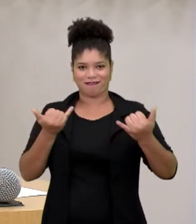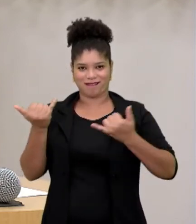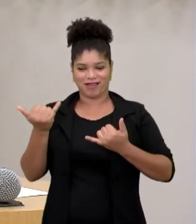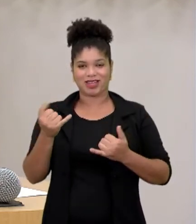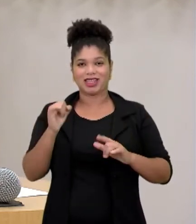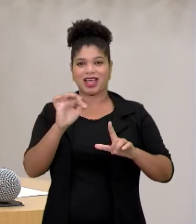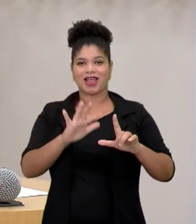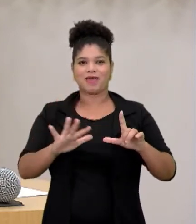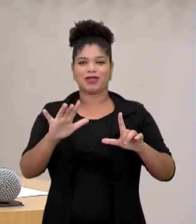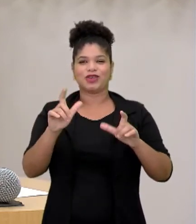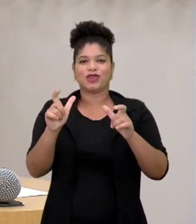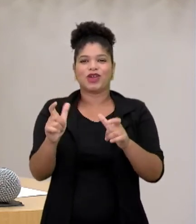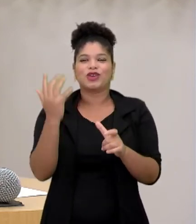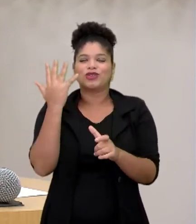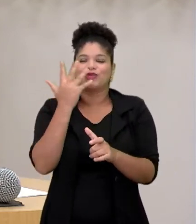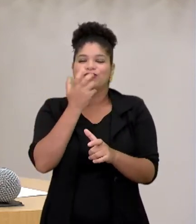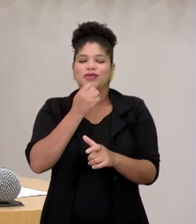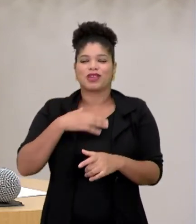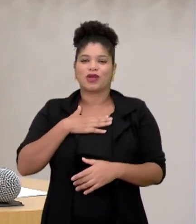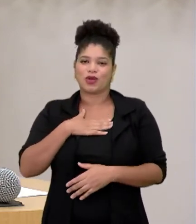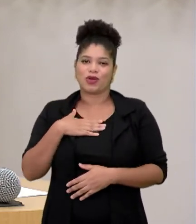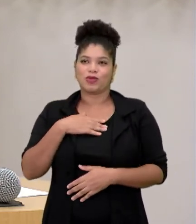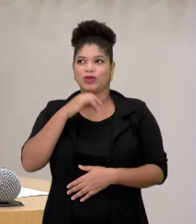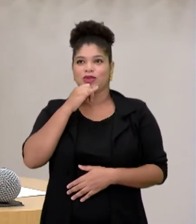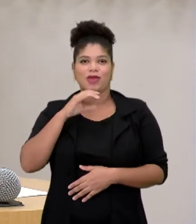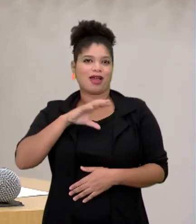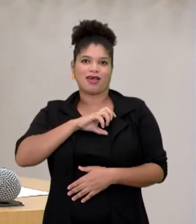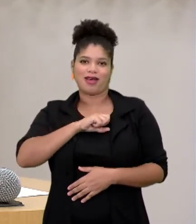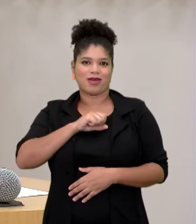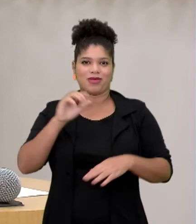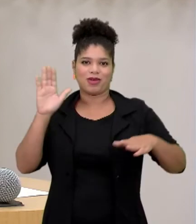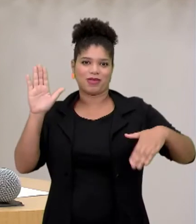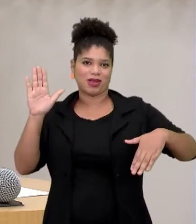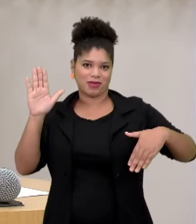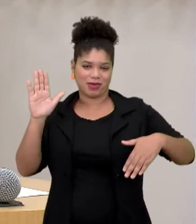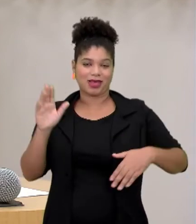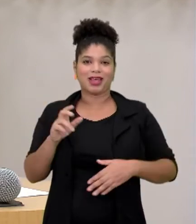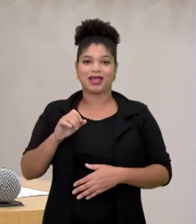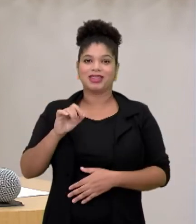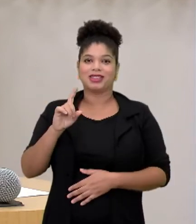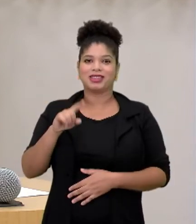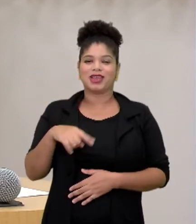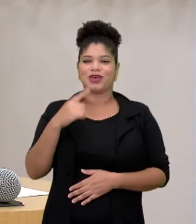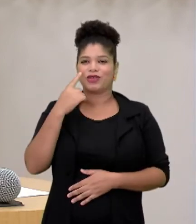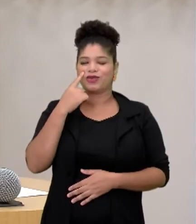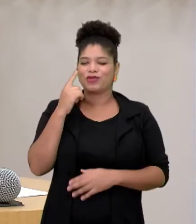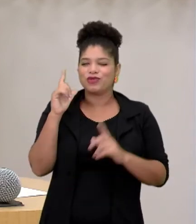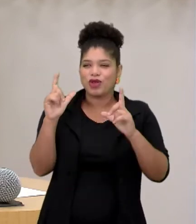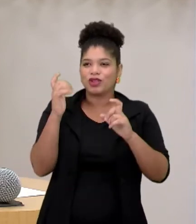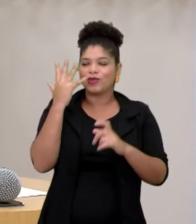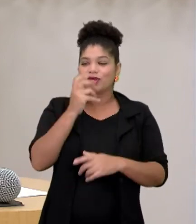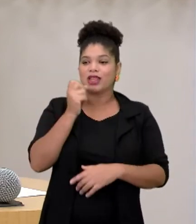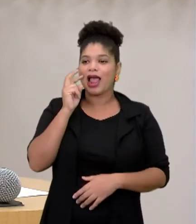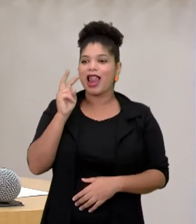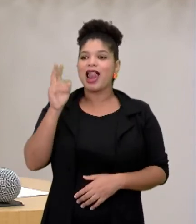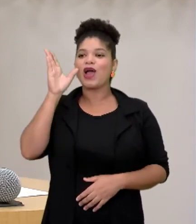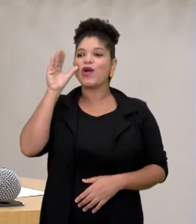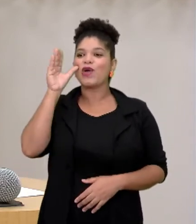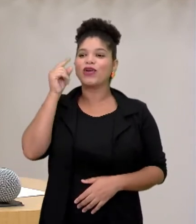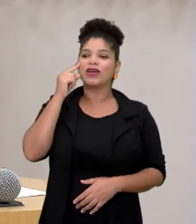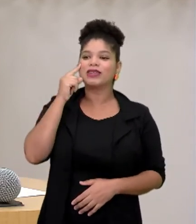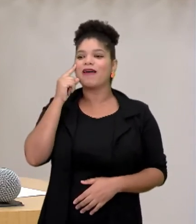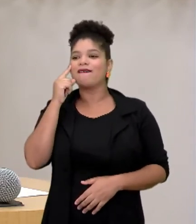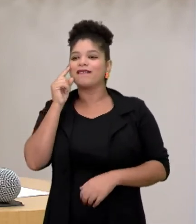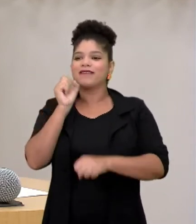uma imagem de algum lugar que eu gosto mais de, eu gosto mais de praia, obviamente eu, se a praia for, a foto for bem tirada, bem bonita, eu vou com certeza